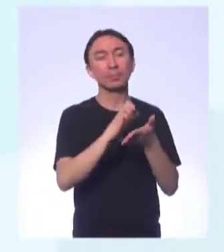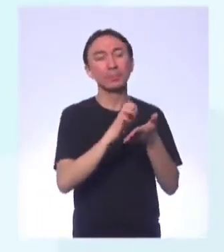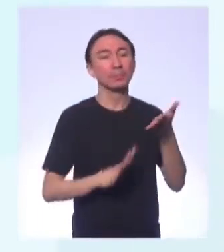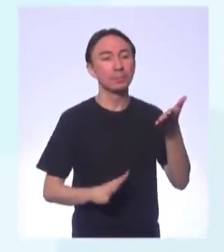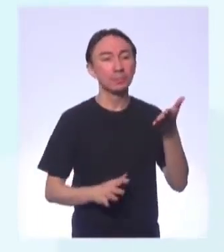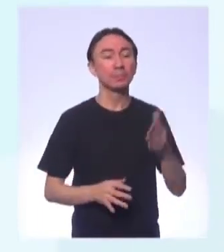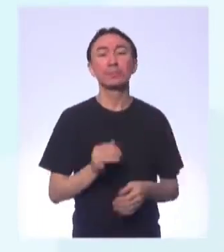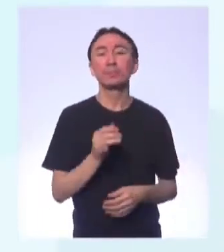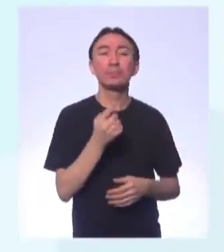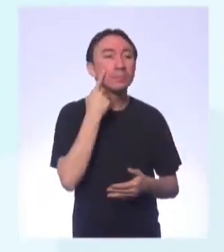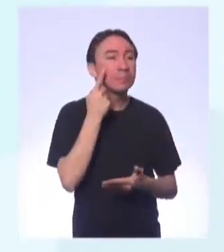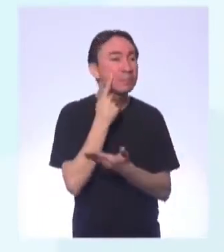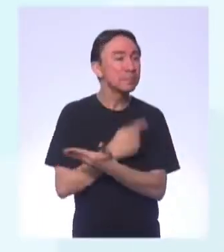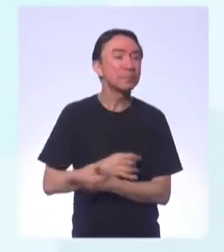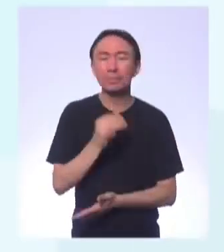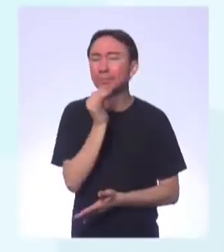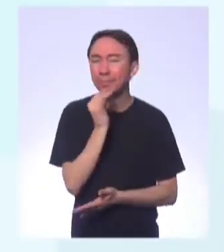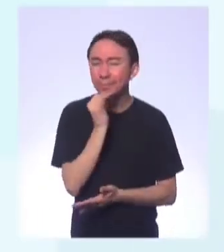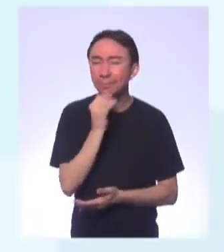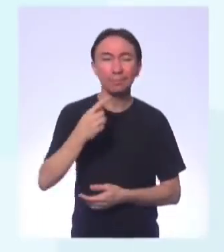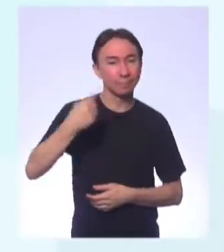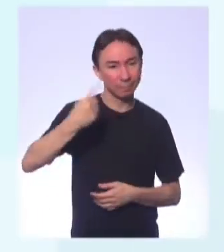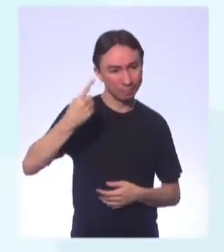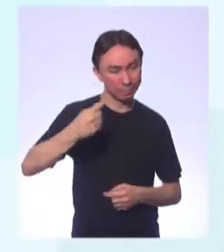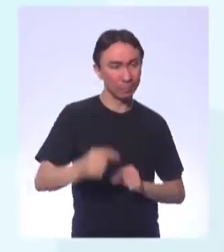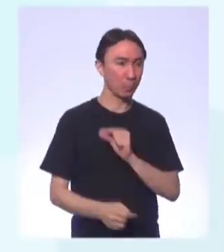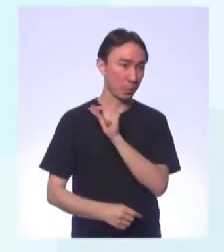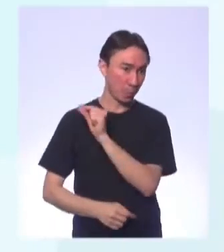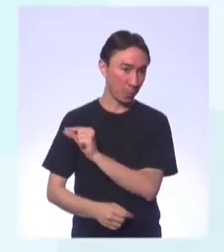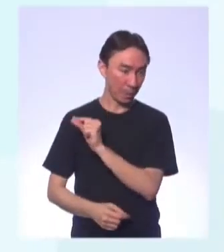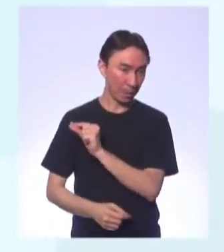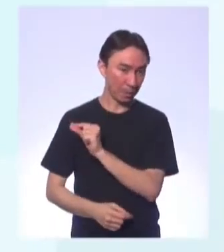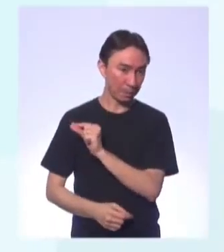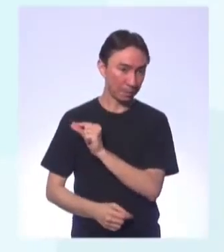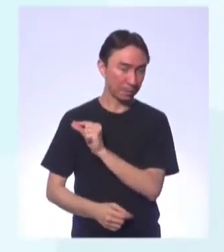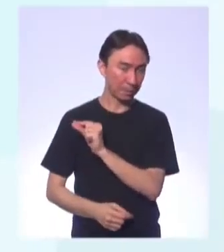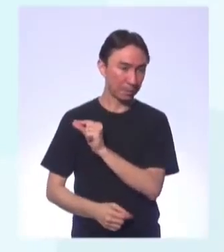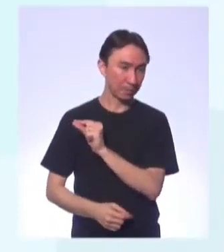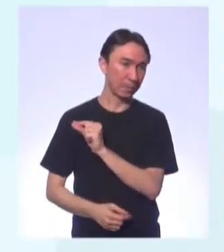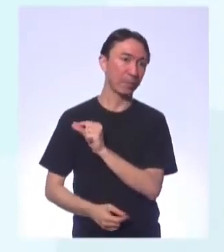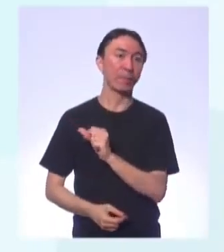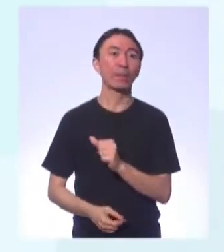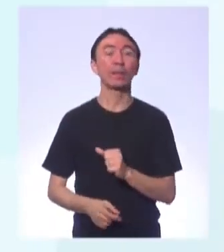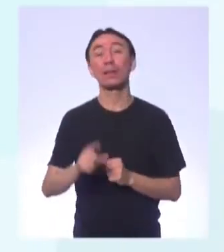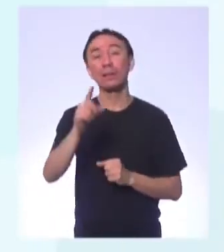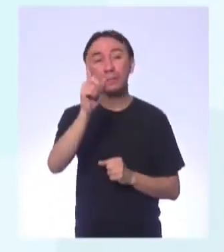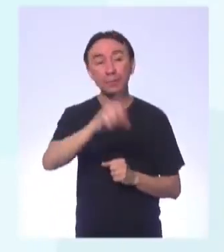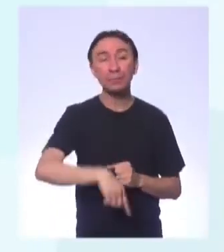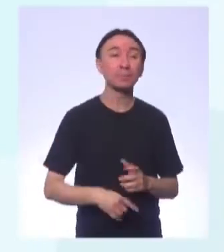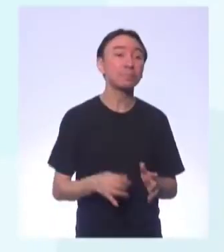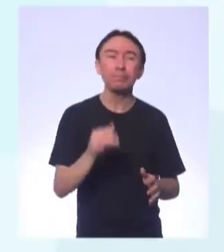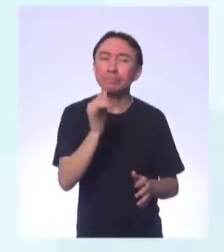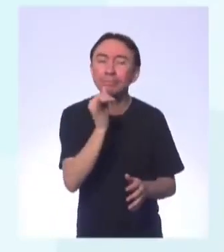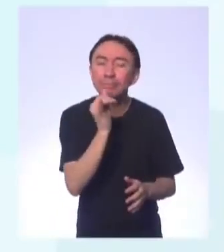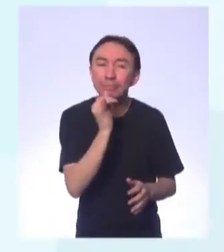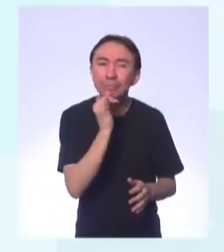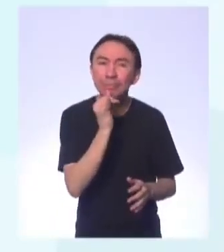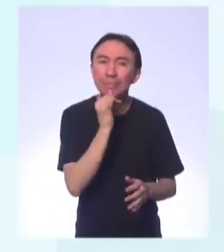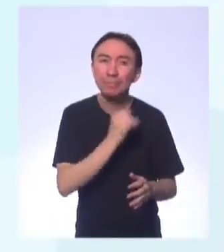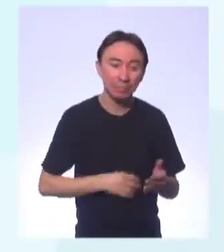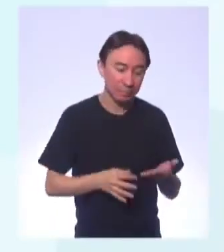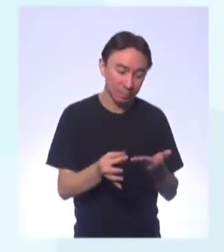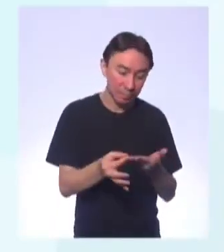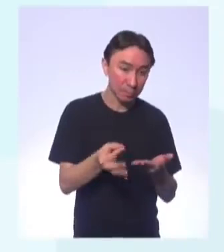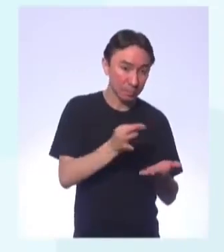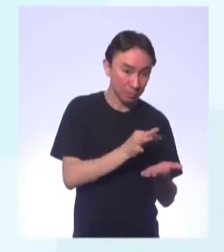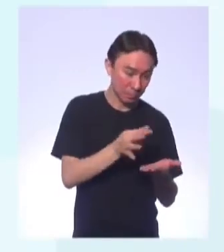o primeiro exemplo que nós vamos trabalhar aqui ele vai falar né sobre a questão aí do exemplo relacionado que tá lá na